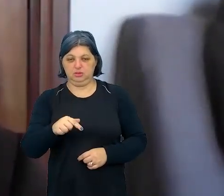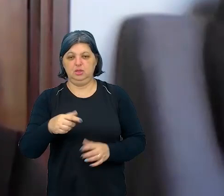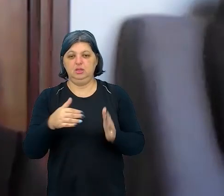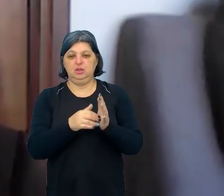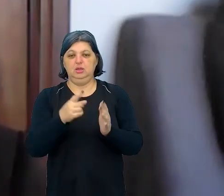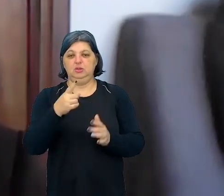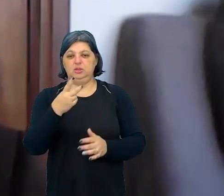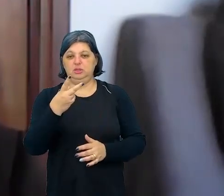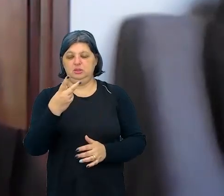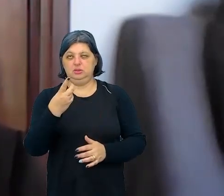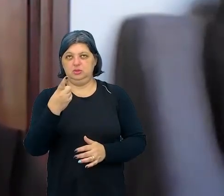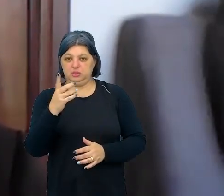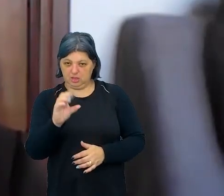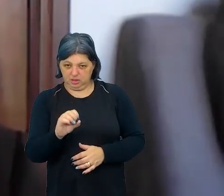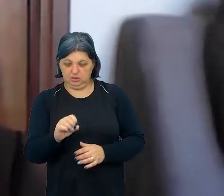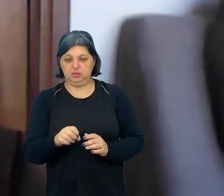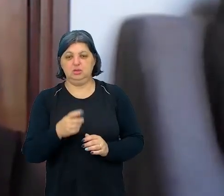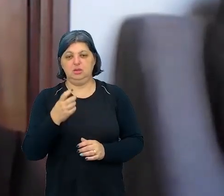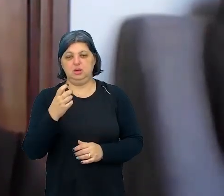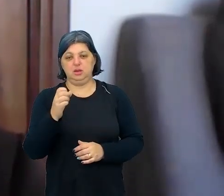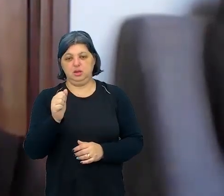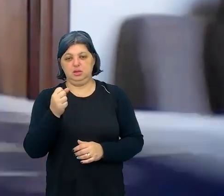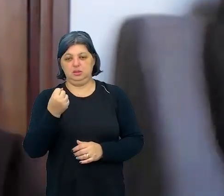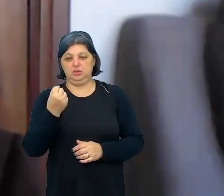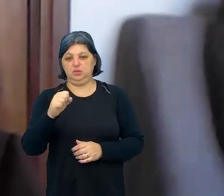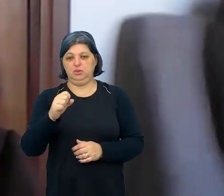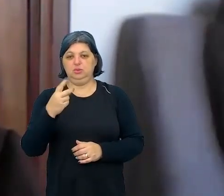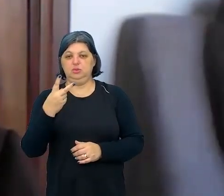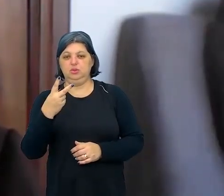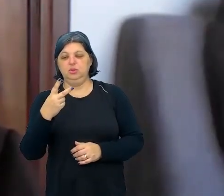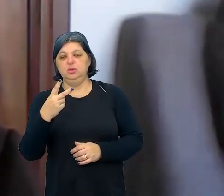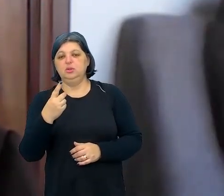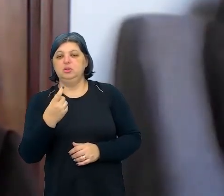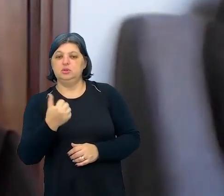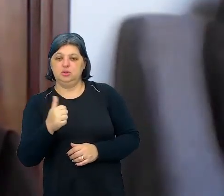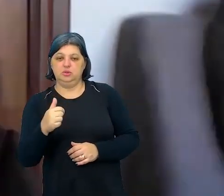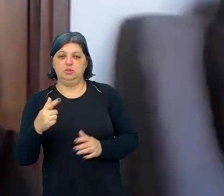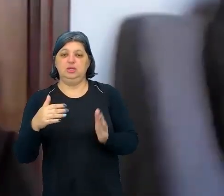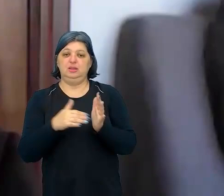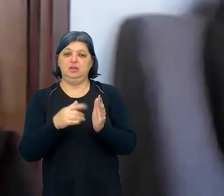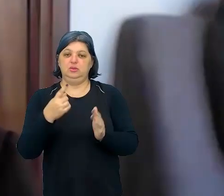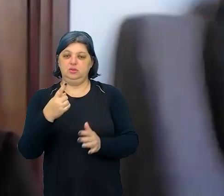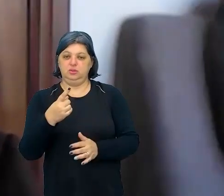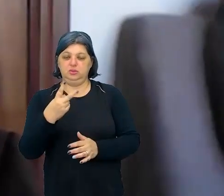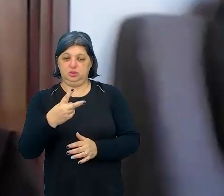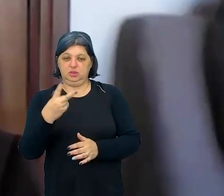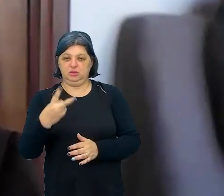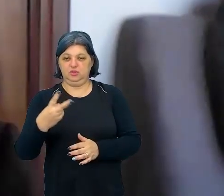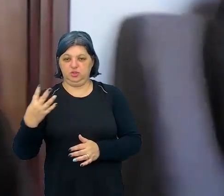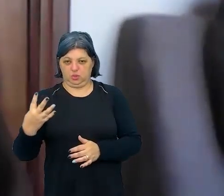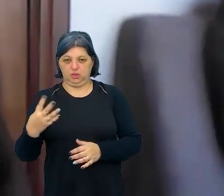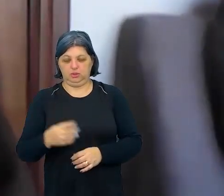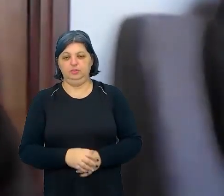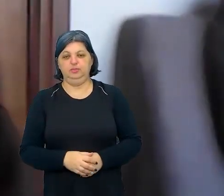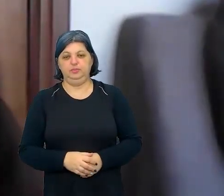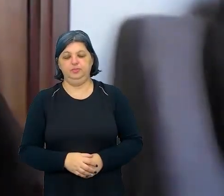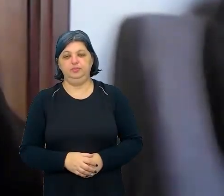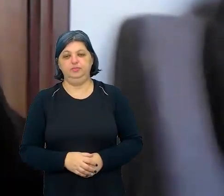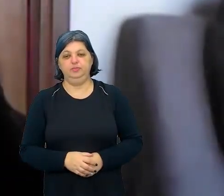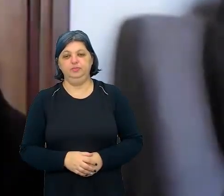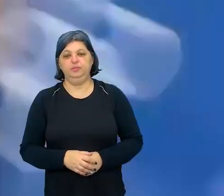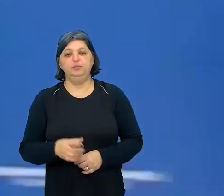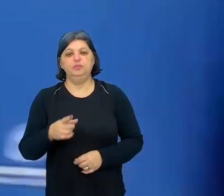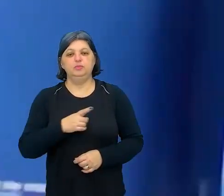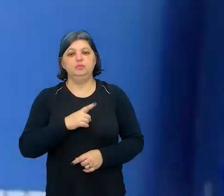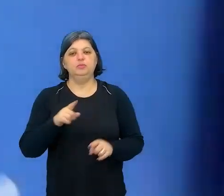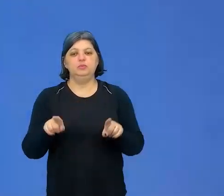210, e a S a 8 da 211 a 224. Isso eu estou falando do caderno do estudante, tá, pessoal? E quem tiver aí em